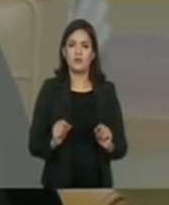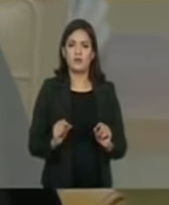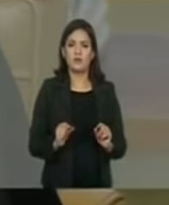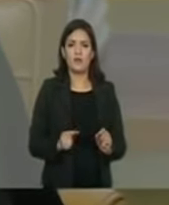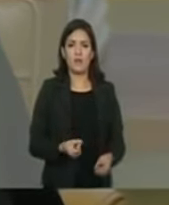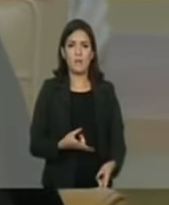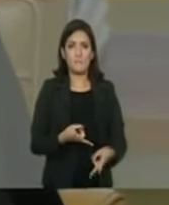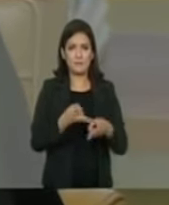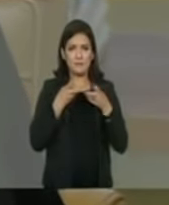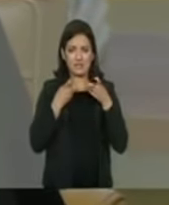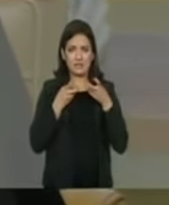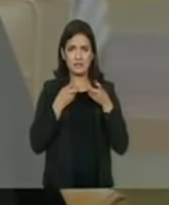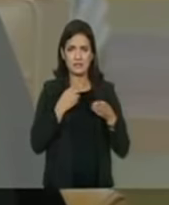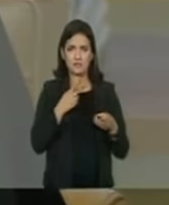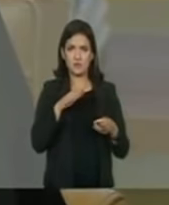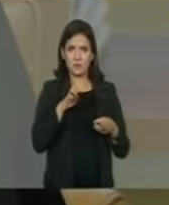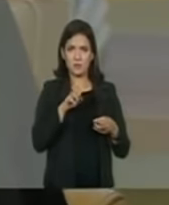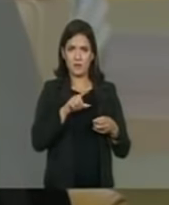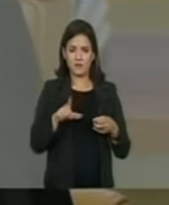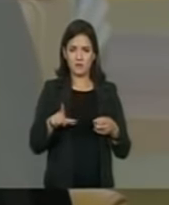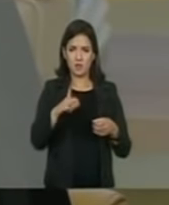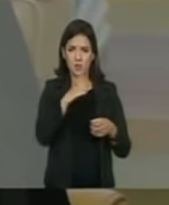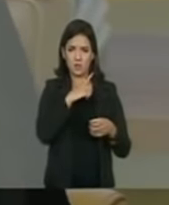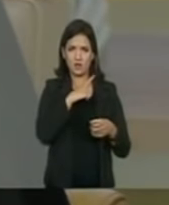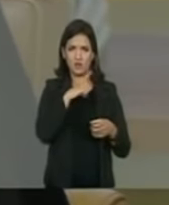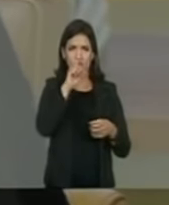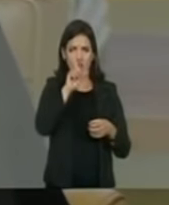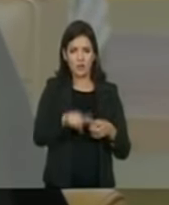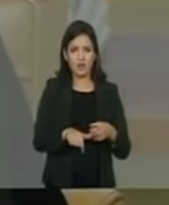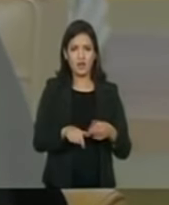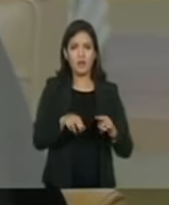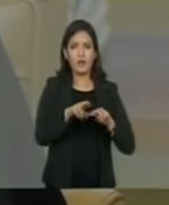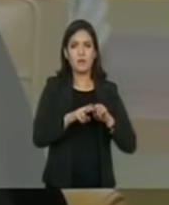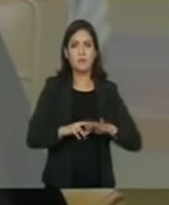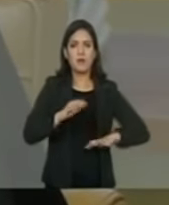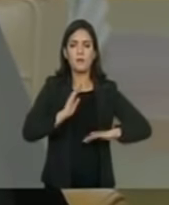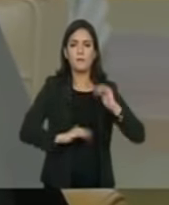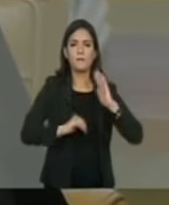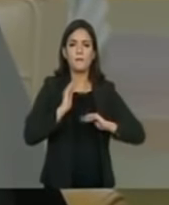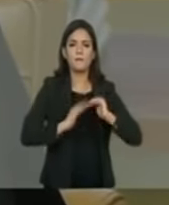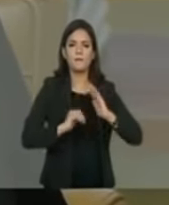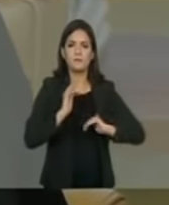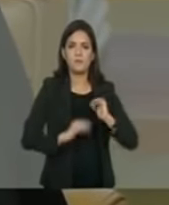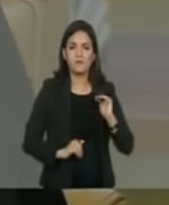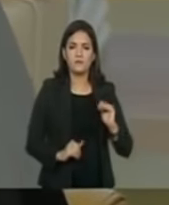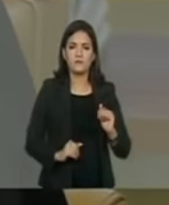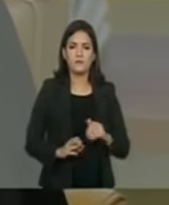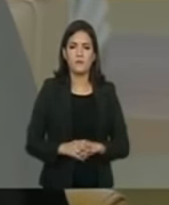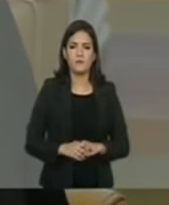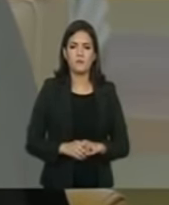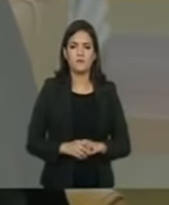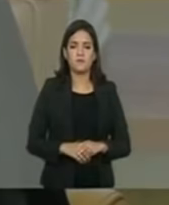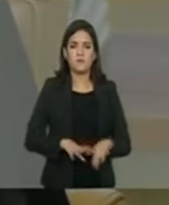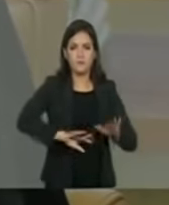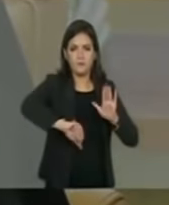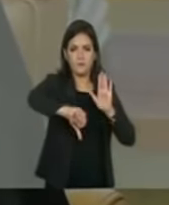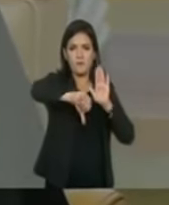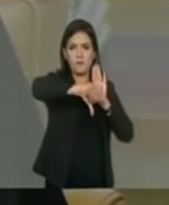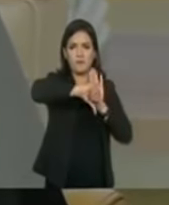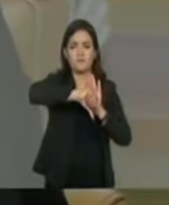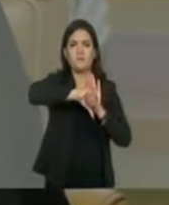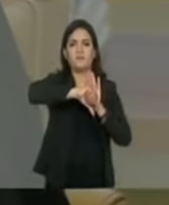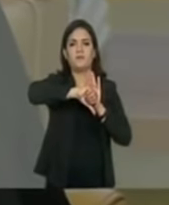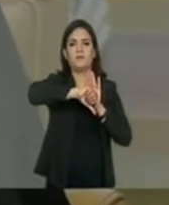penal hoje a instauração é justificada pela prática de ato supostamente criminoso não